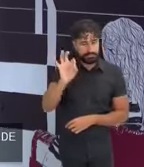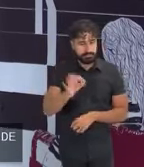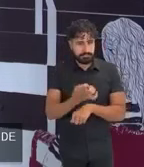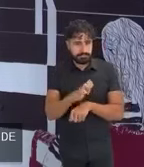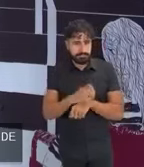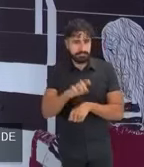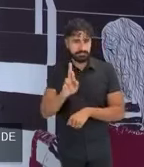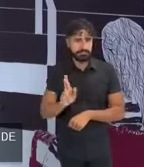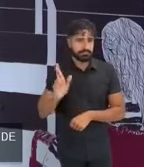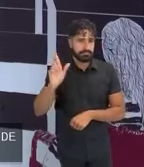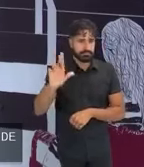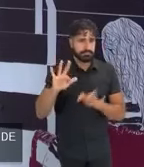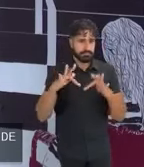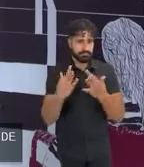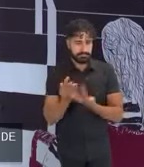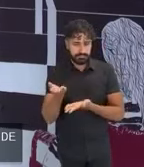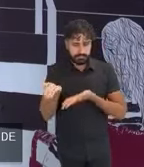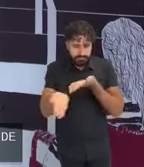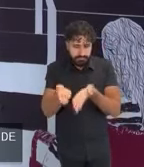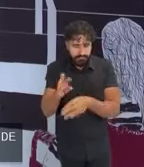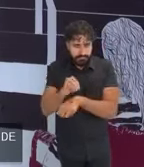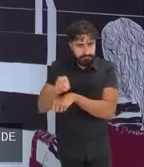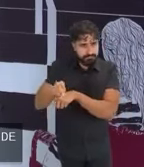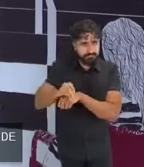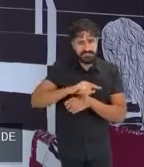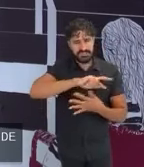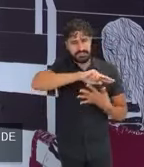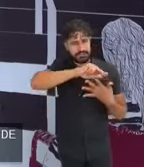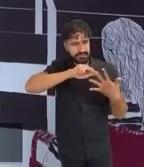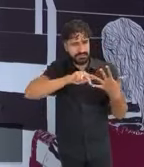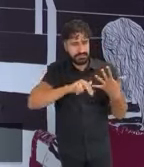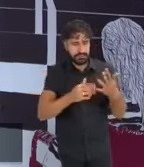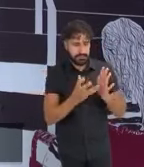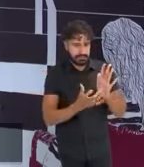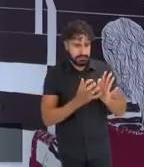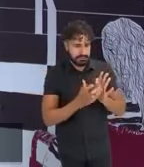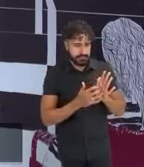quesito financeiro. Então, são muitos dados que eu trouxe, mas